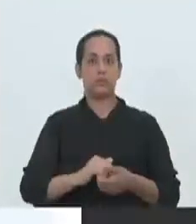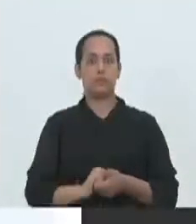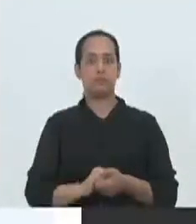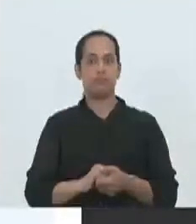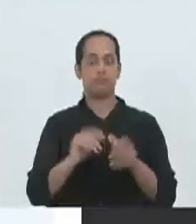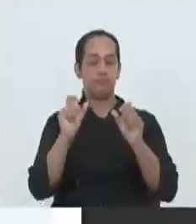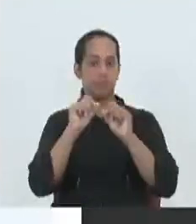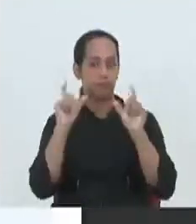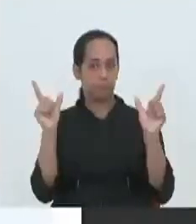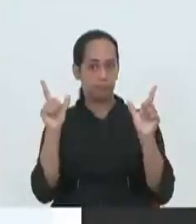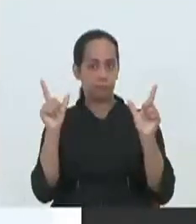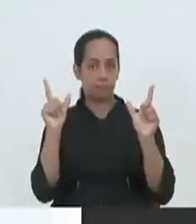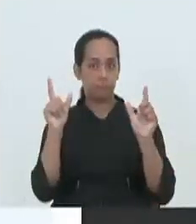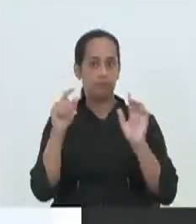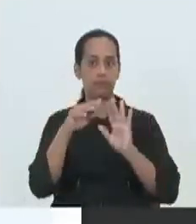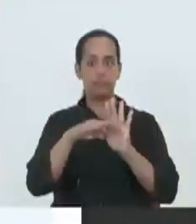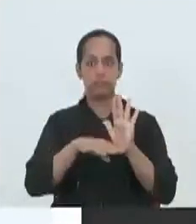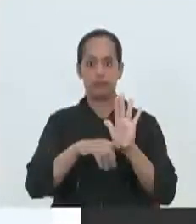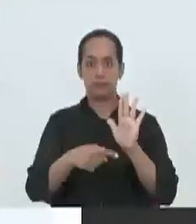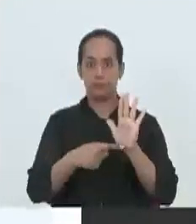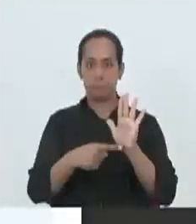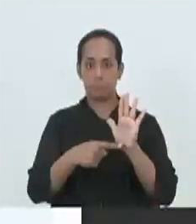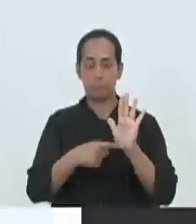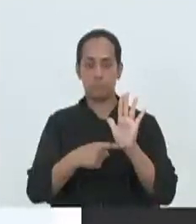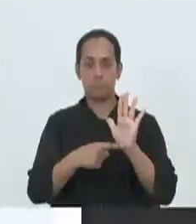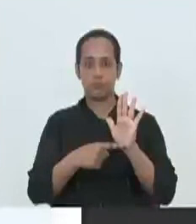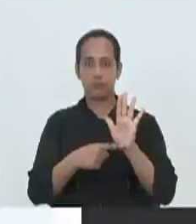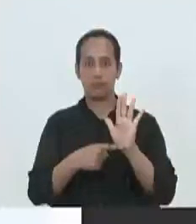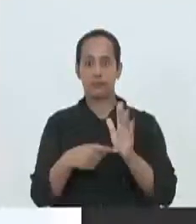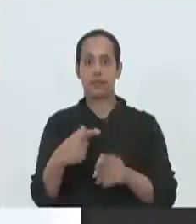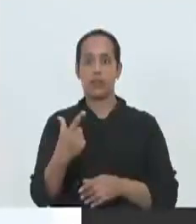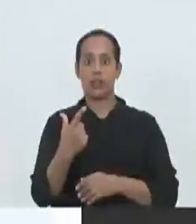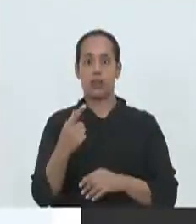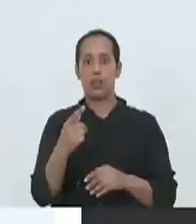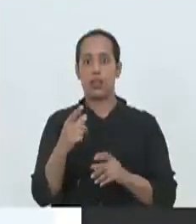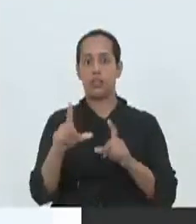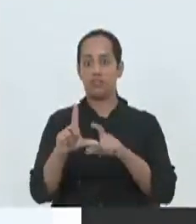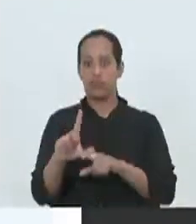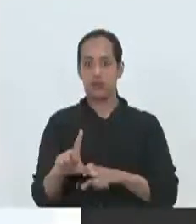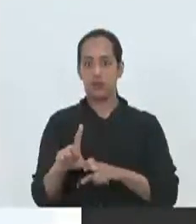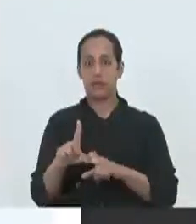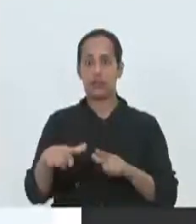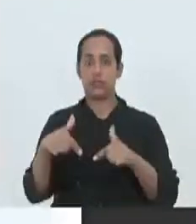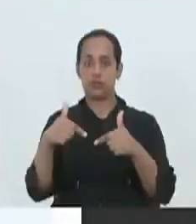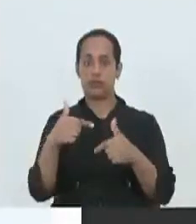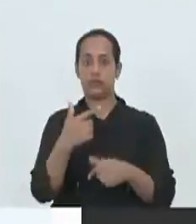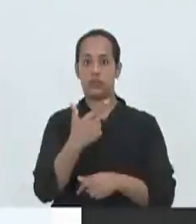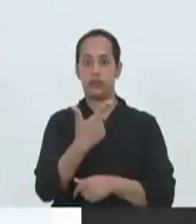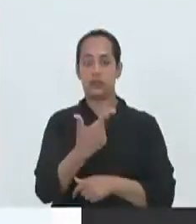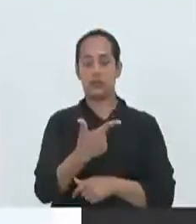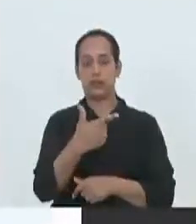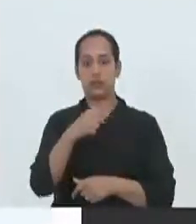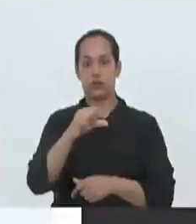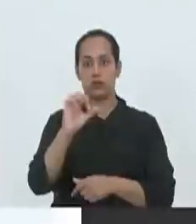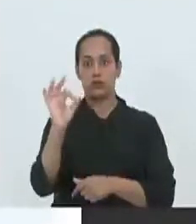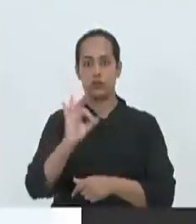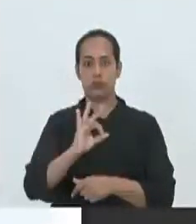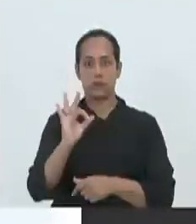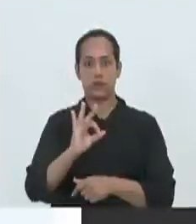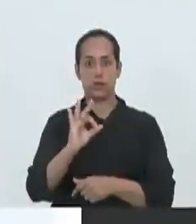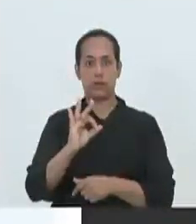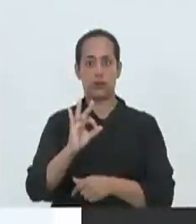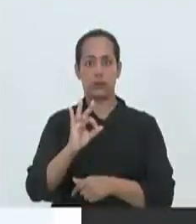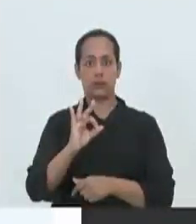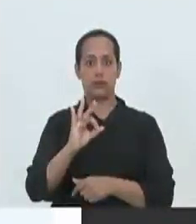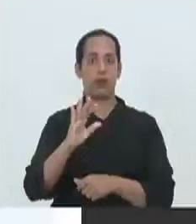penúltima linha o IPTU dívida 2% a mais já efeito já reflexo do